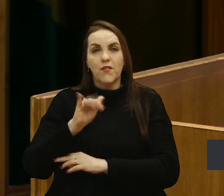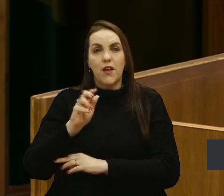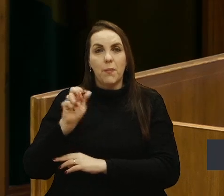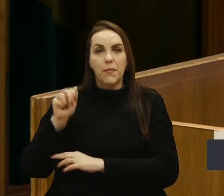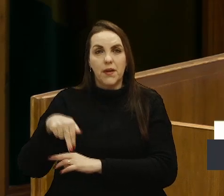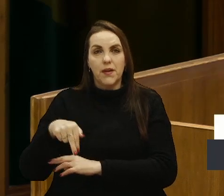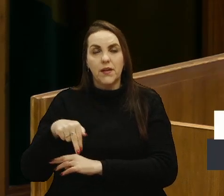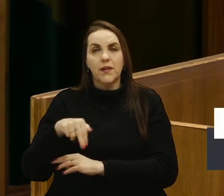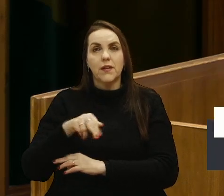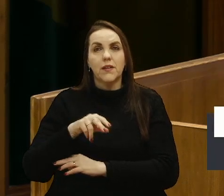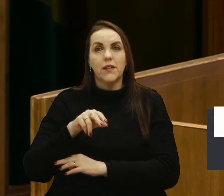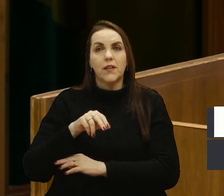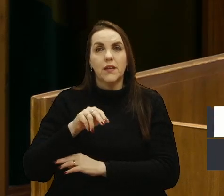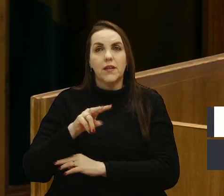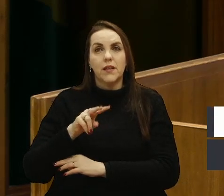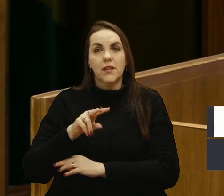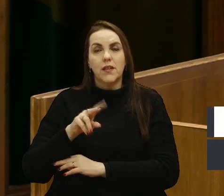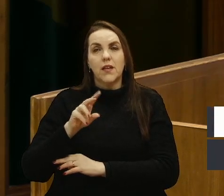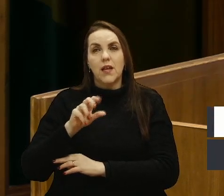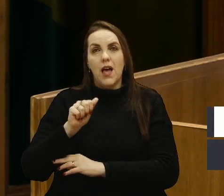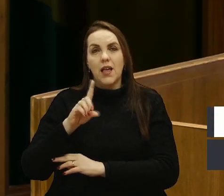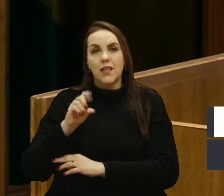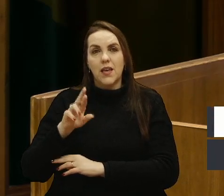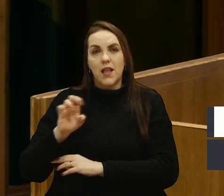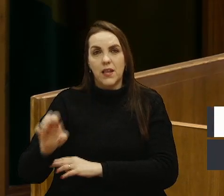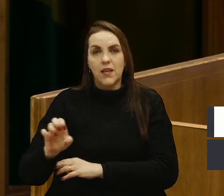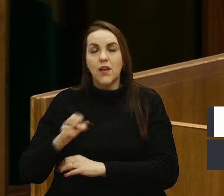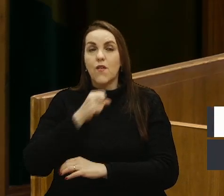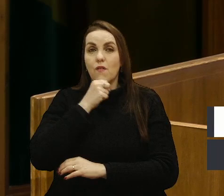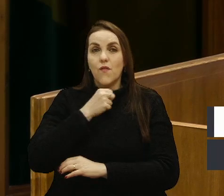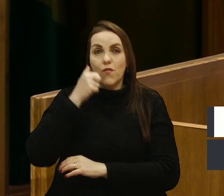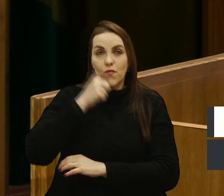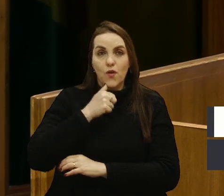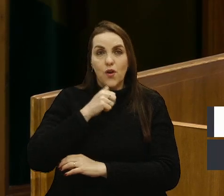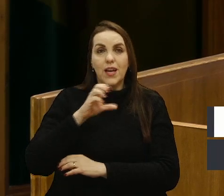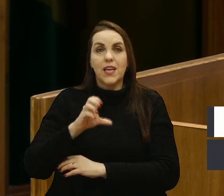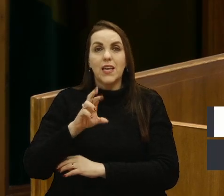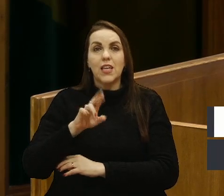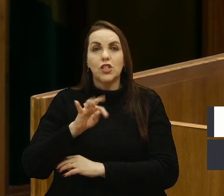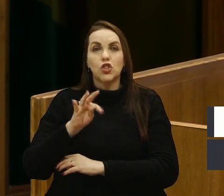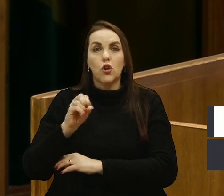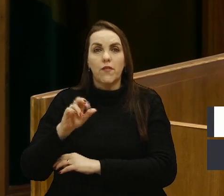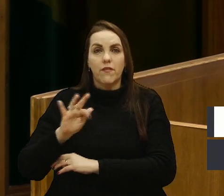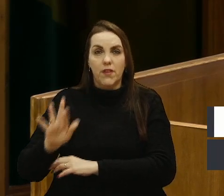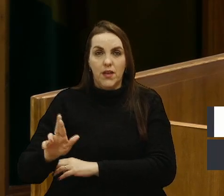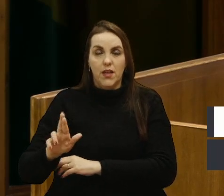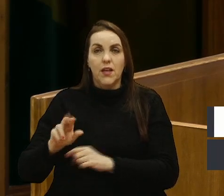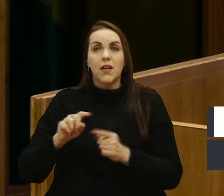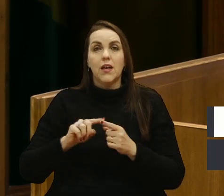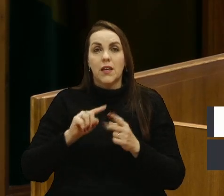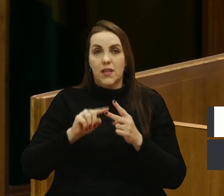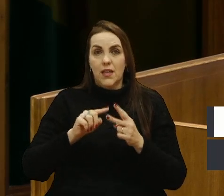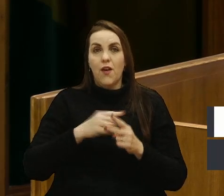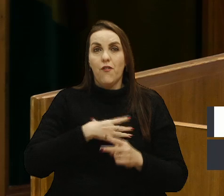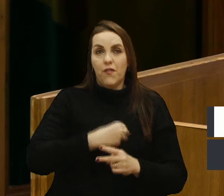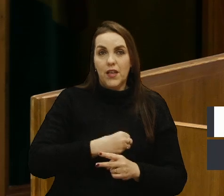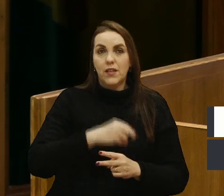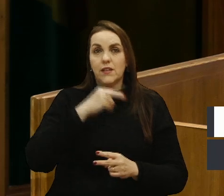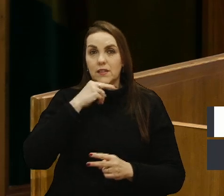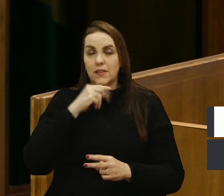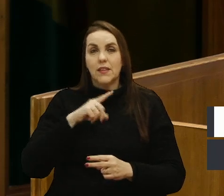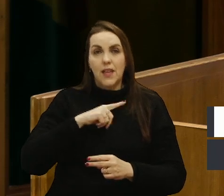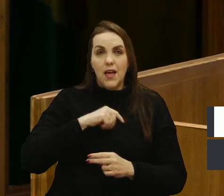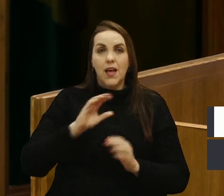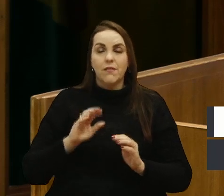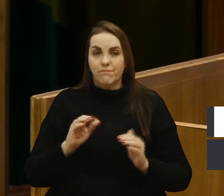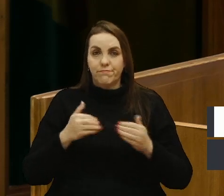Adriele Vittori e vó do Christopher Miguel. Davi e Christopher Miguel são autistas. Sou mãe atípica, olhem para esse projeto